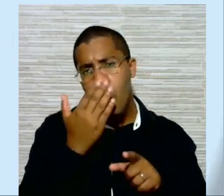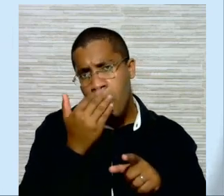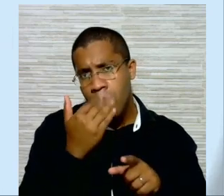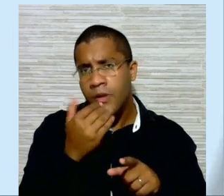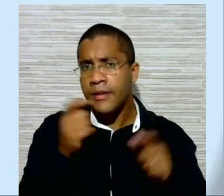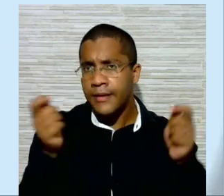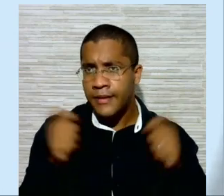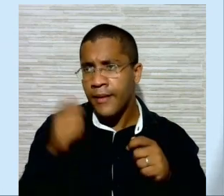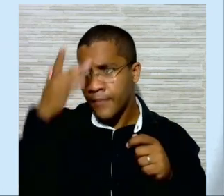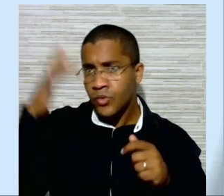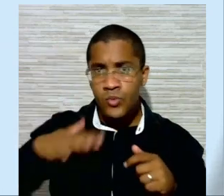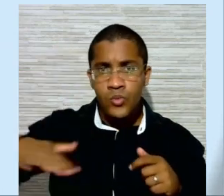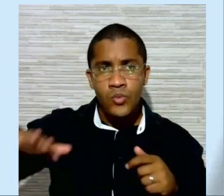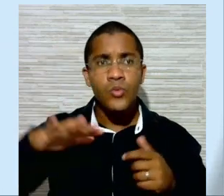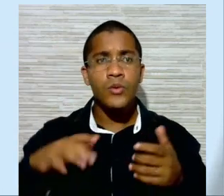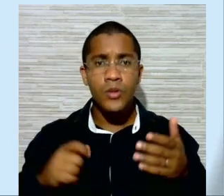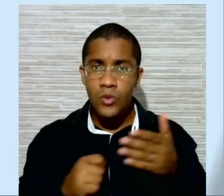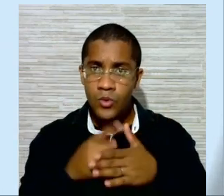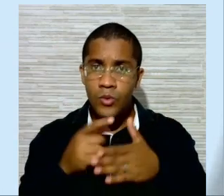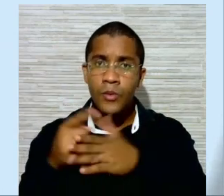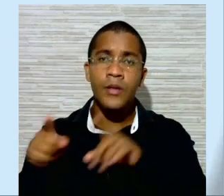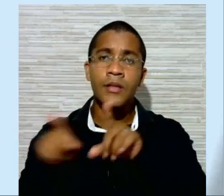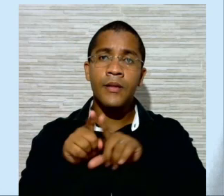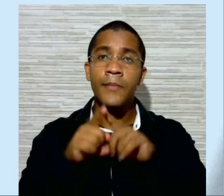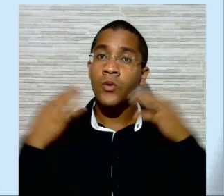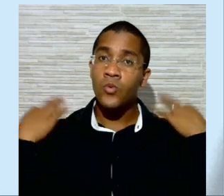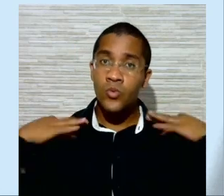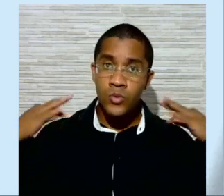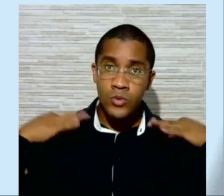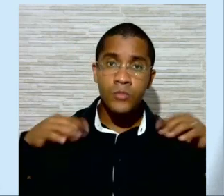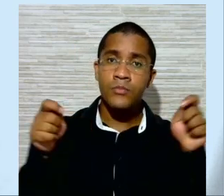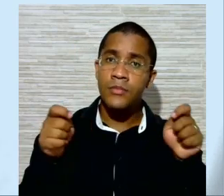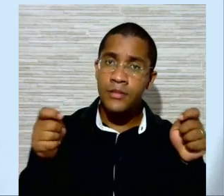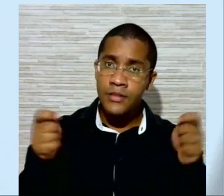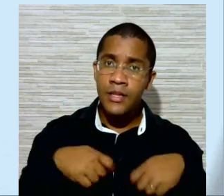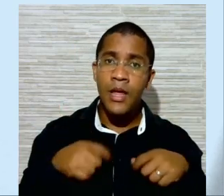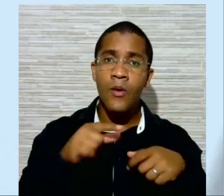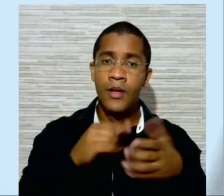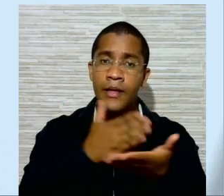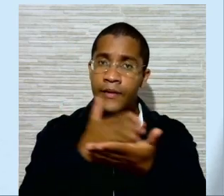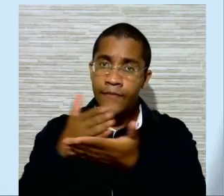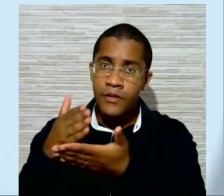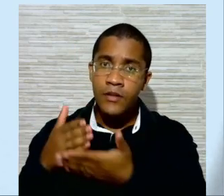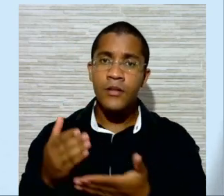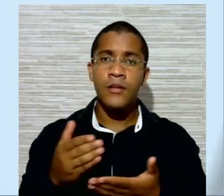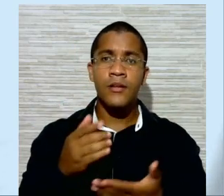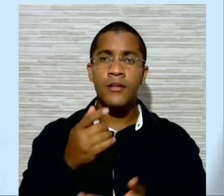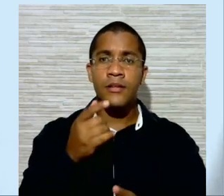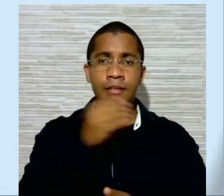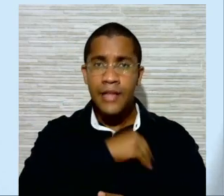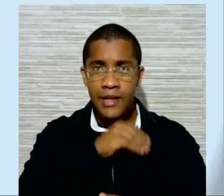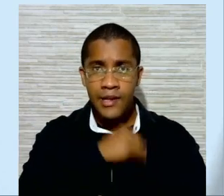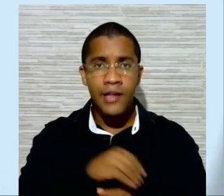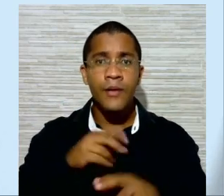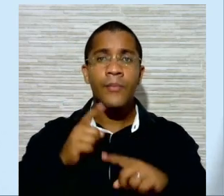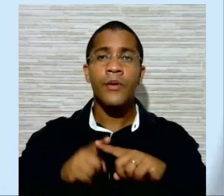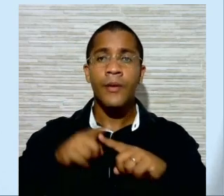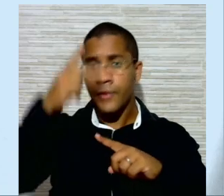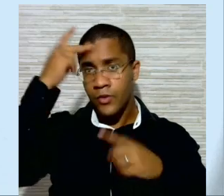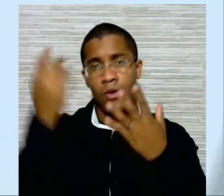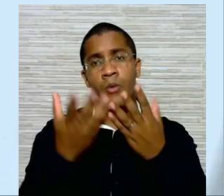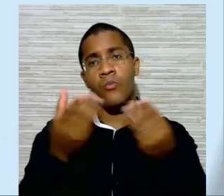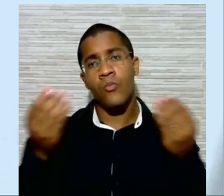de alimento para as pessoas. Vimos também que o turismo também participa do processo de distribuição, né, de renda, porque